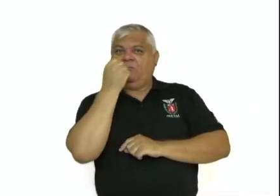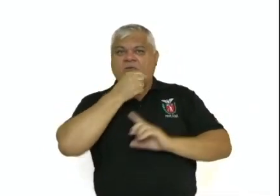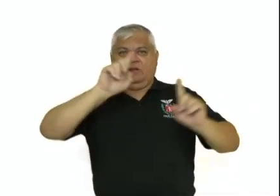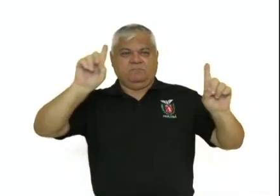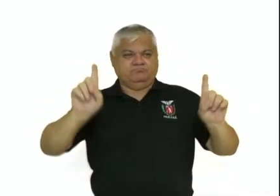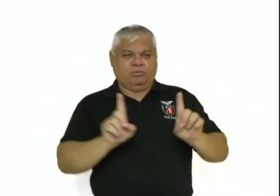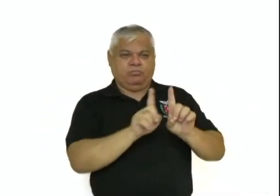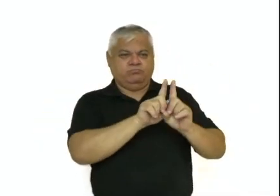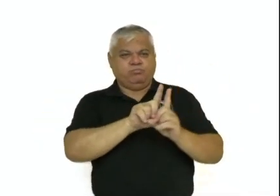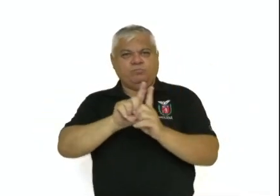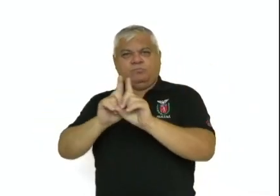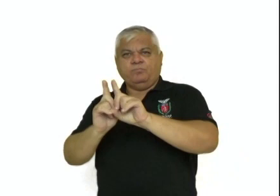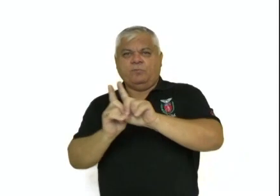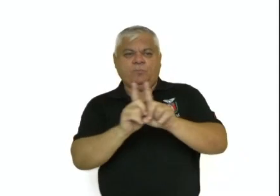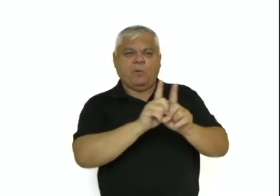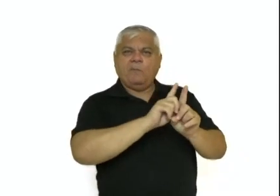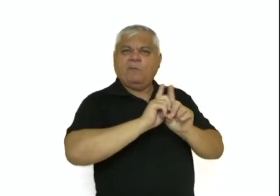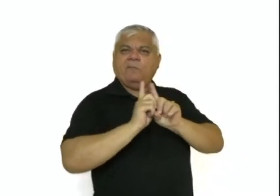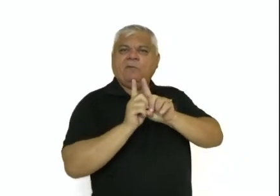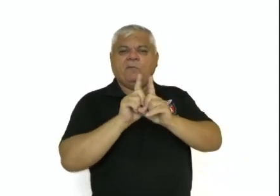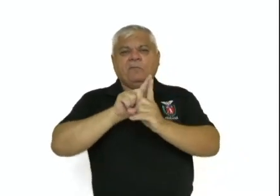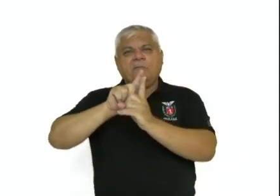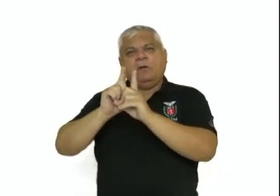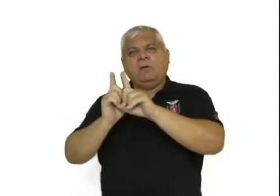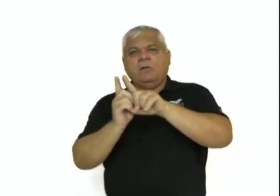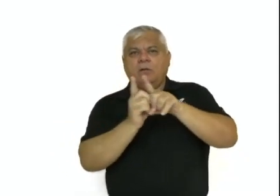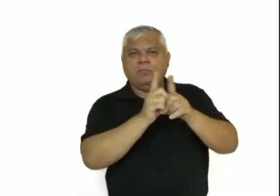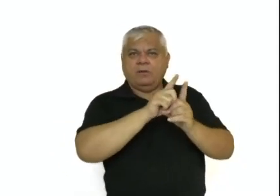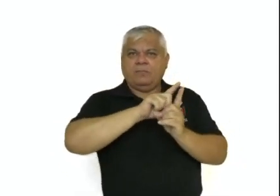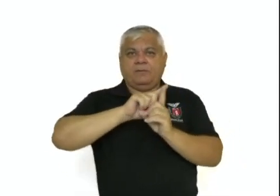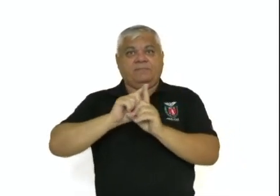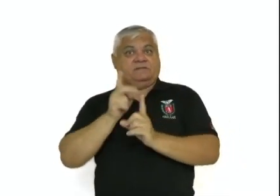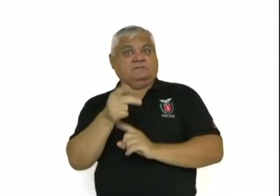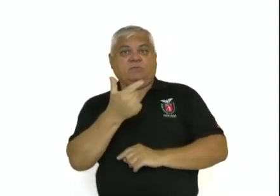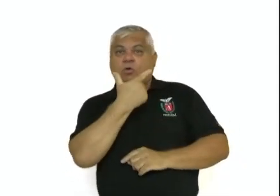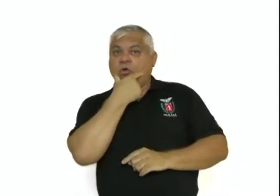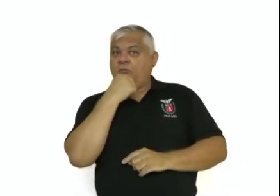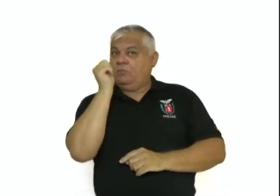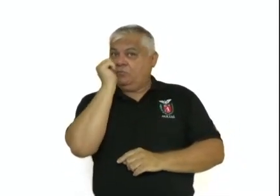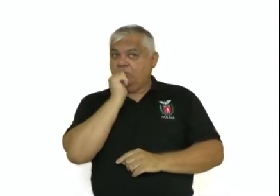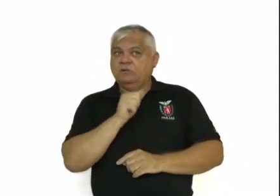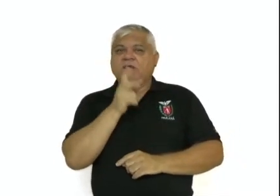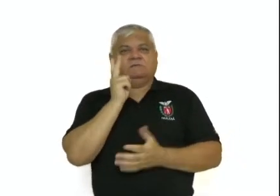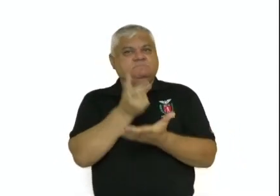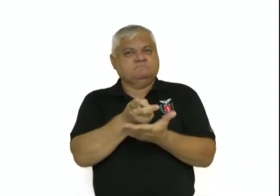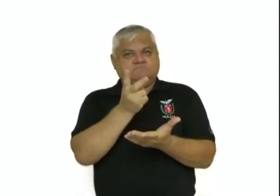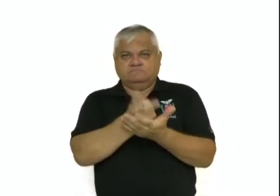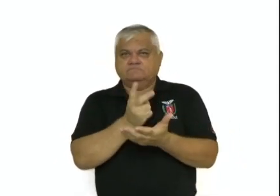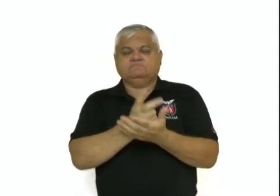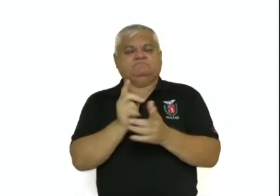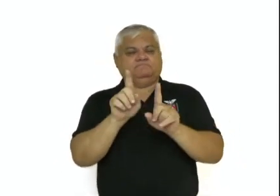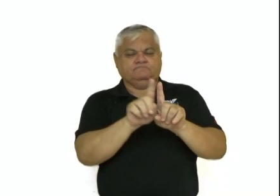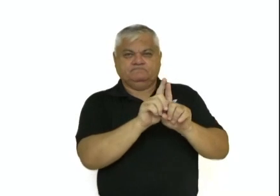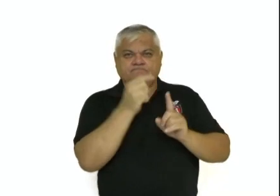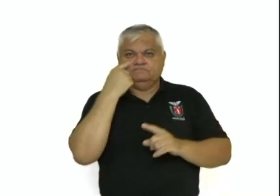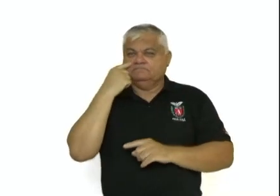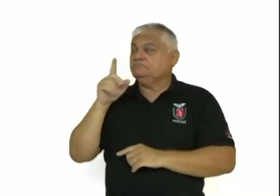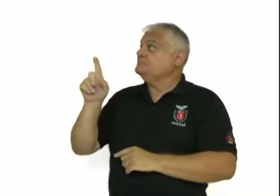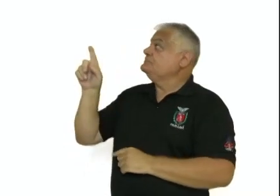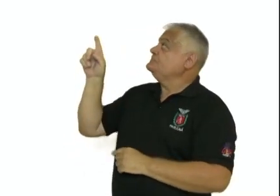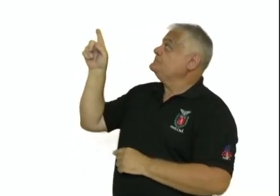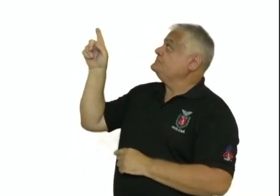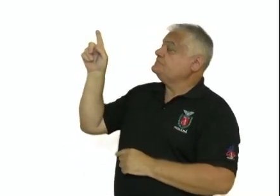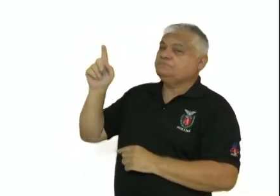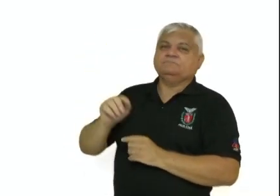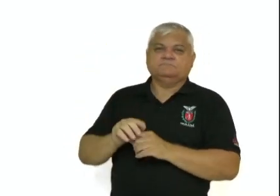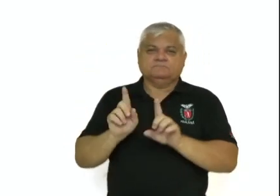salão, a primeira coisa que nós temos que pensar, elas são danças em pares. São danças em casal, como vocês podem ver pelas